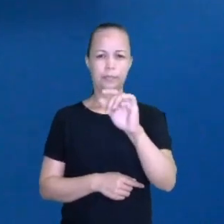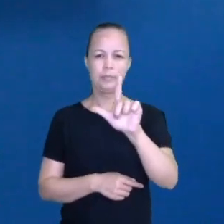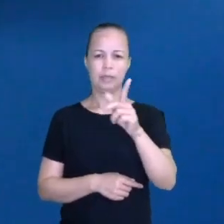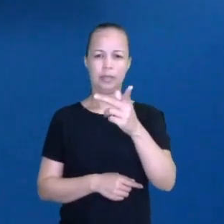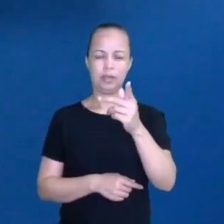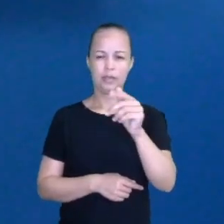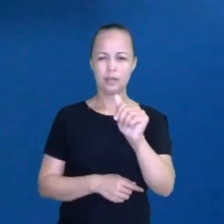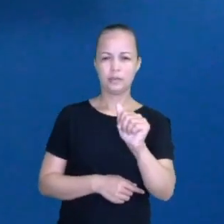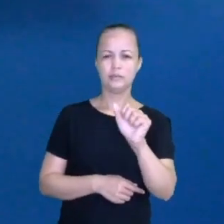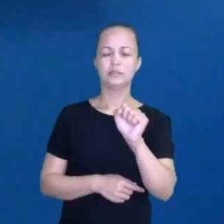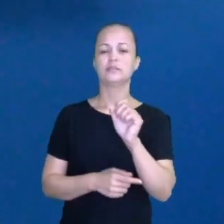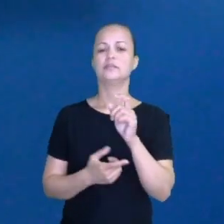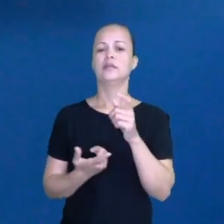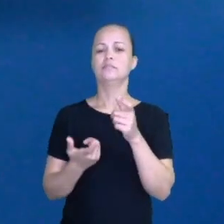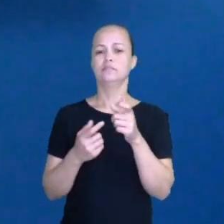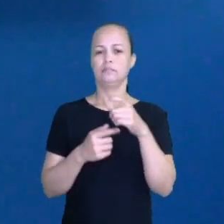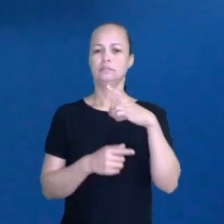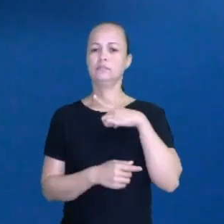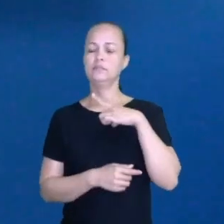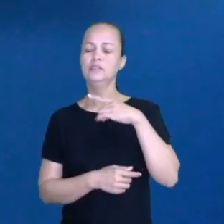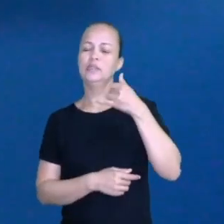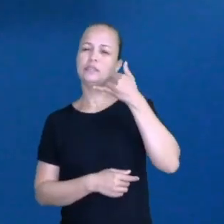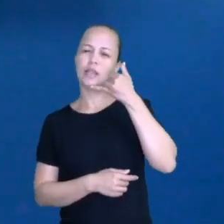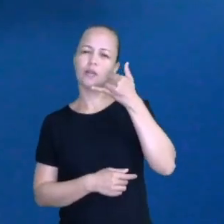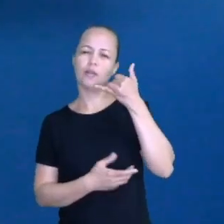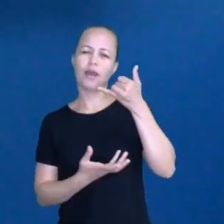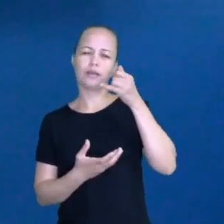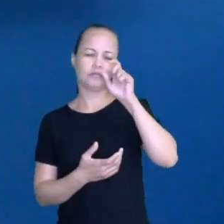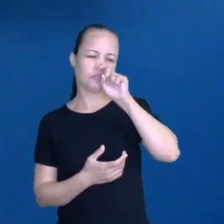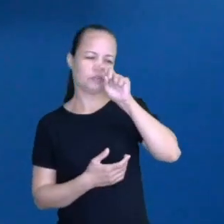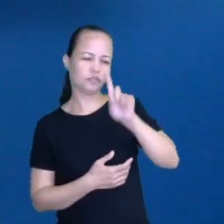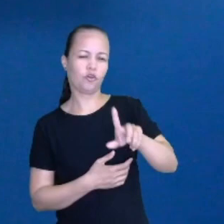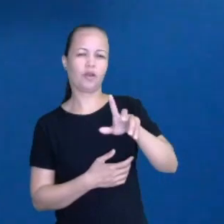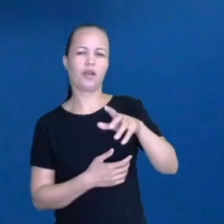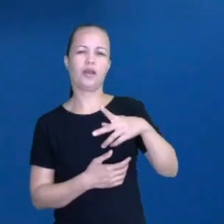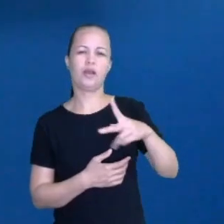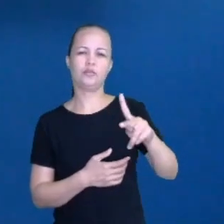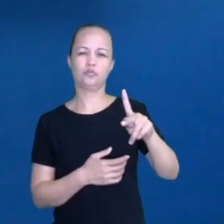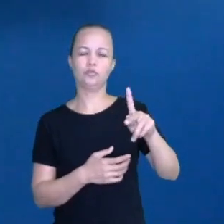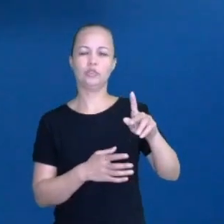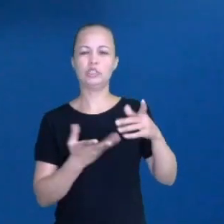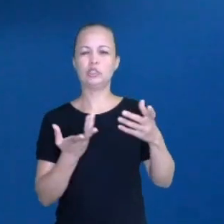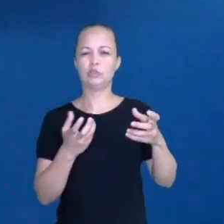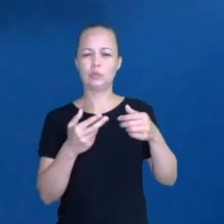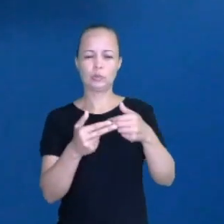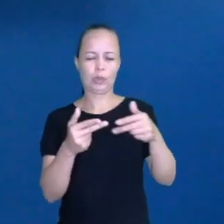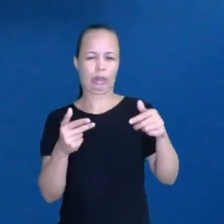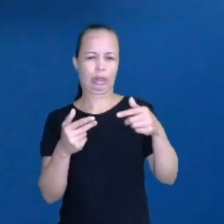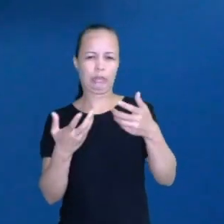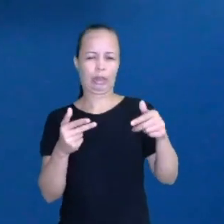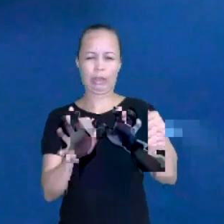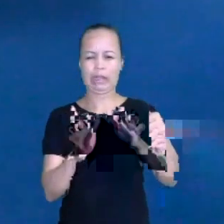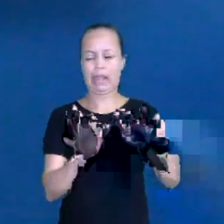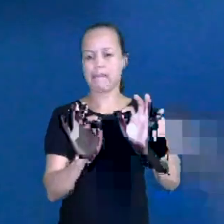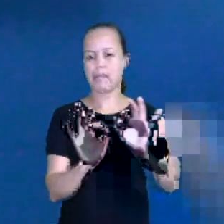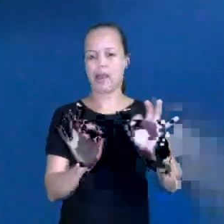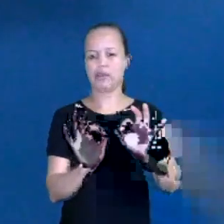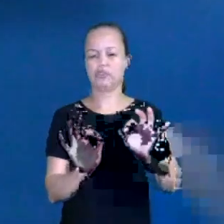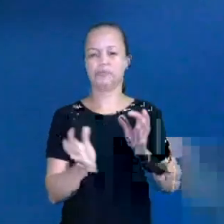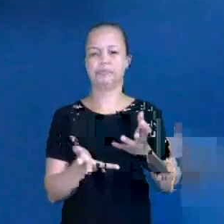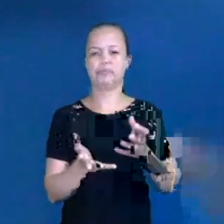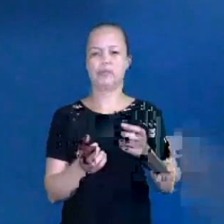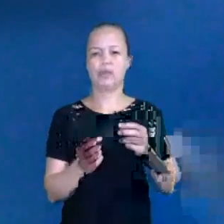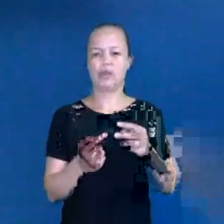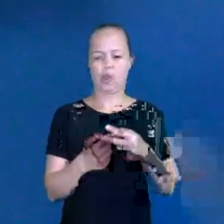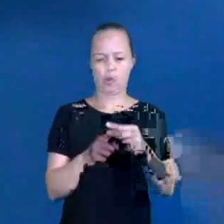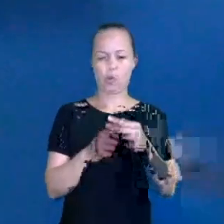em casa, se você tem celular, alguma coisa que você vai jogar no lixo, alguma coisa velha, eletrônica, que não presta para nada mais, você não pode